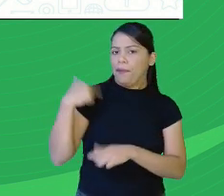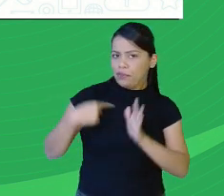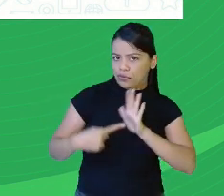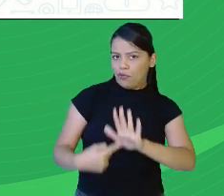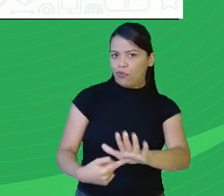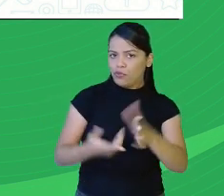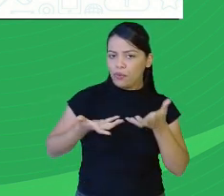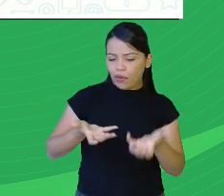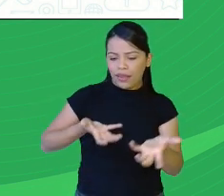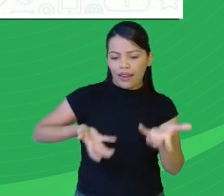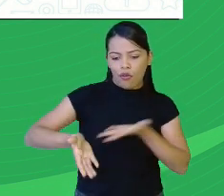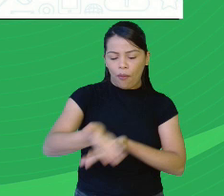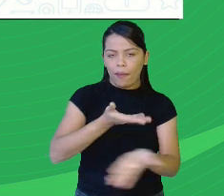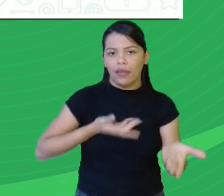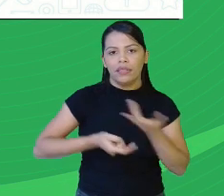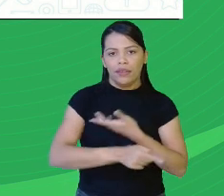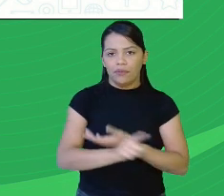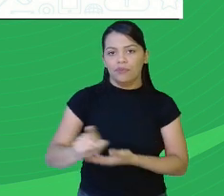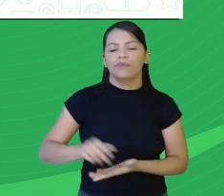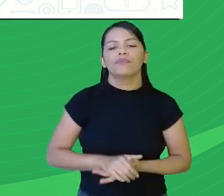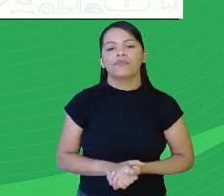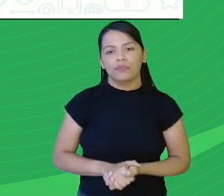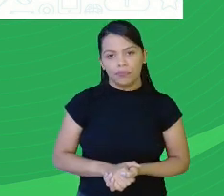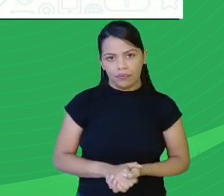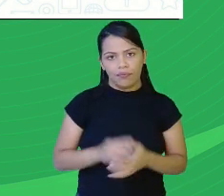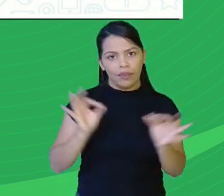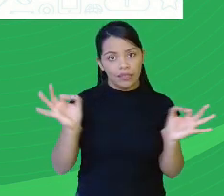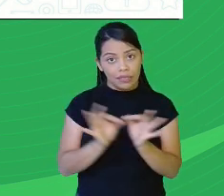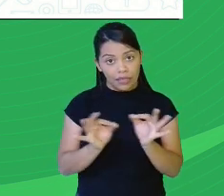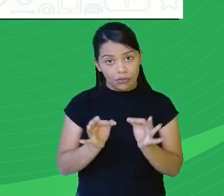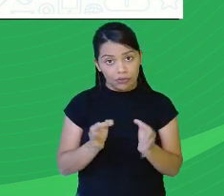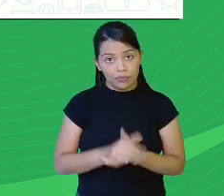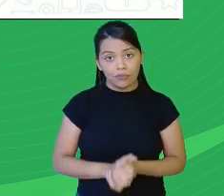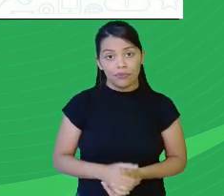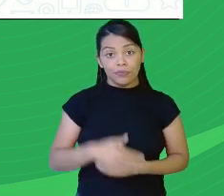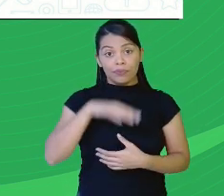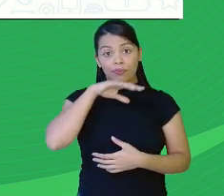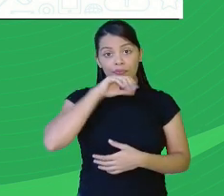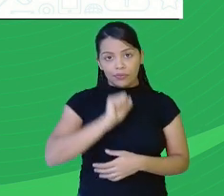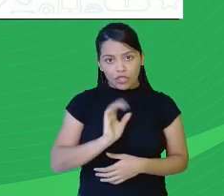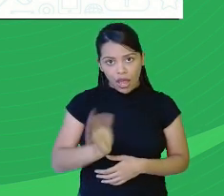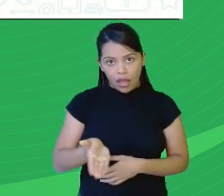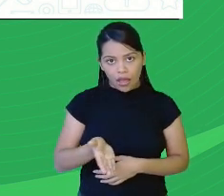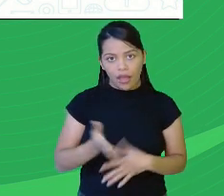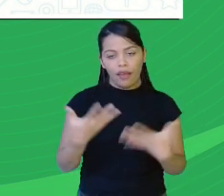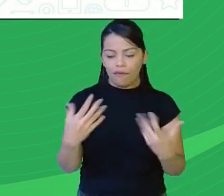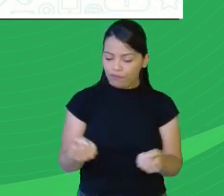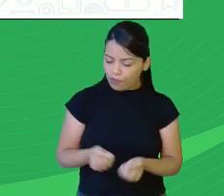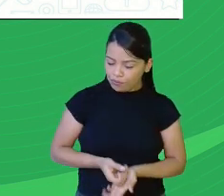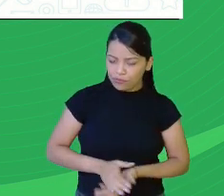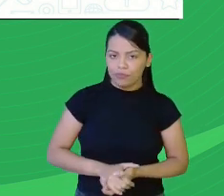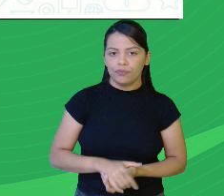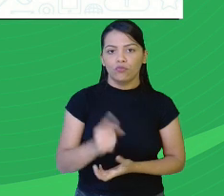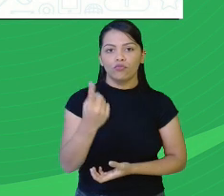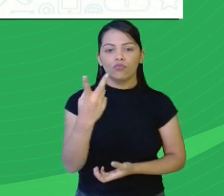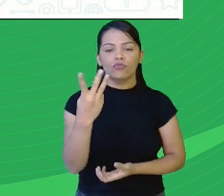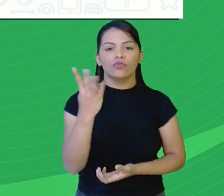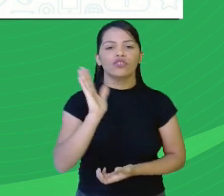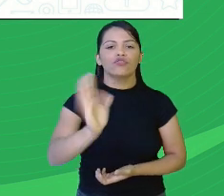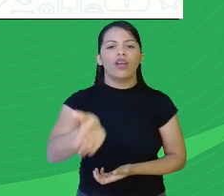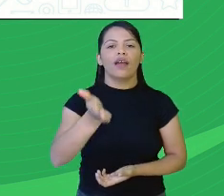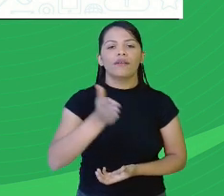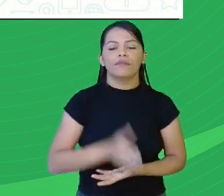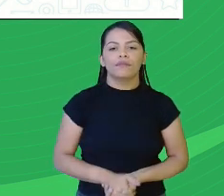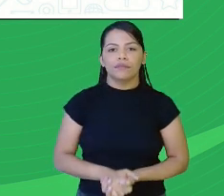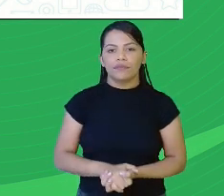dividir com vocês. Estão prontos? Respiraram? Então vamos lá. 1, 2, 3 e